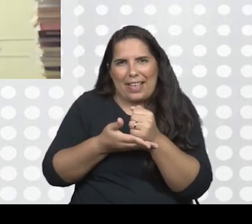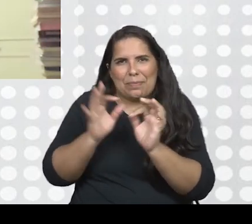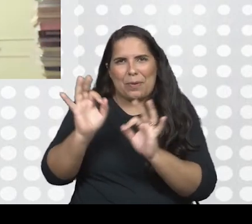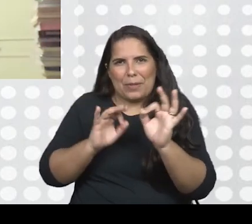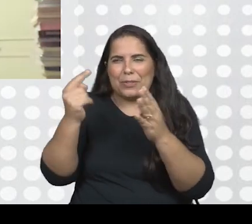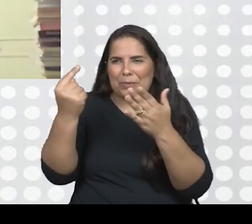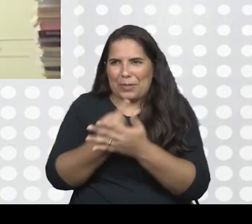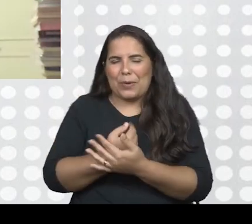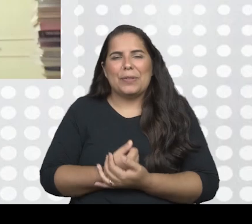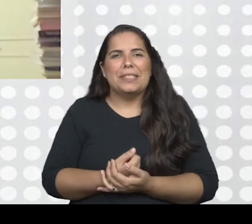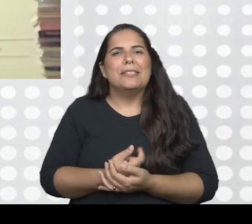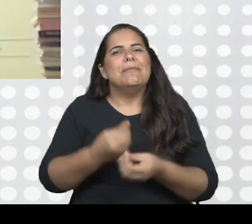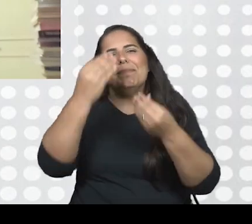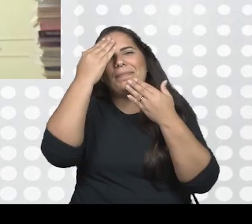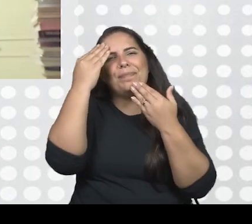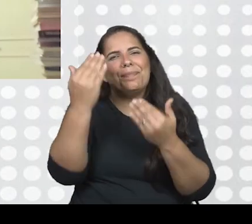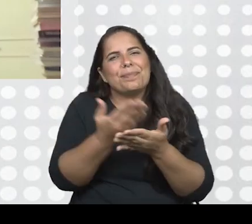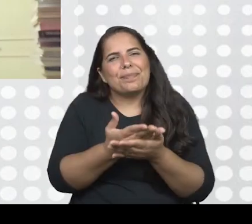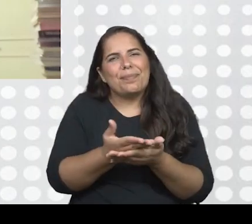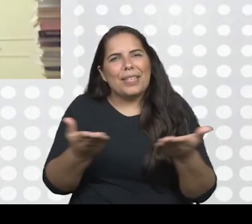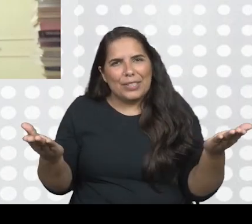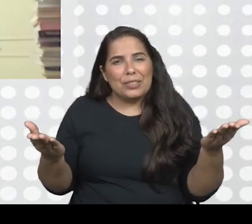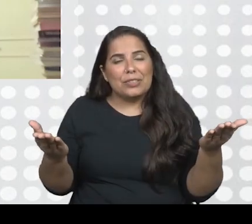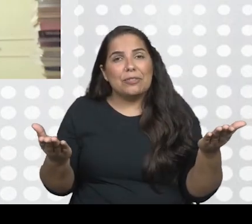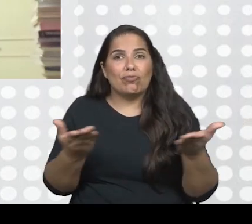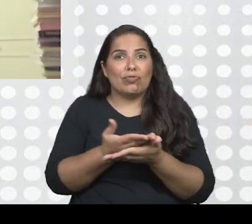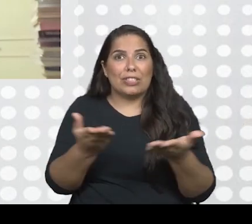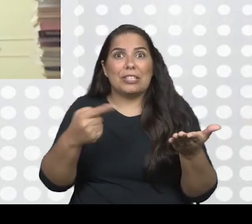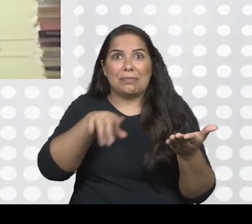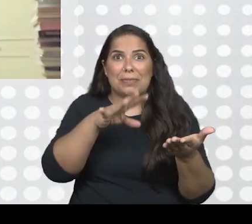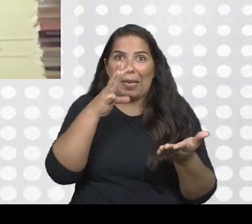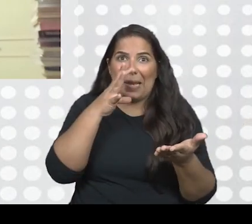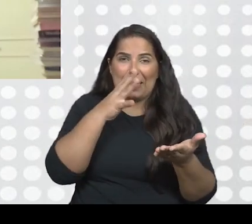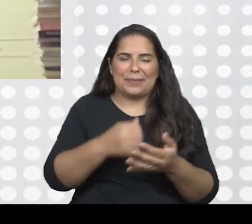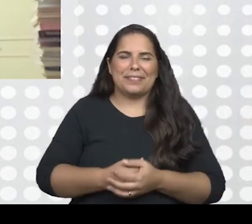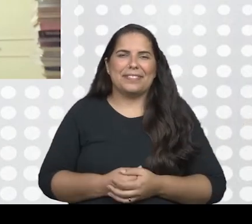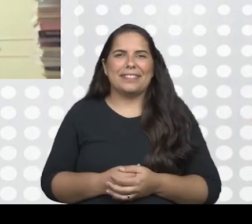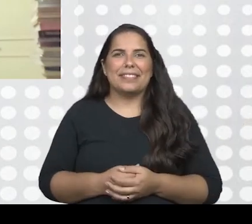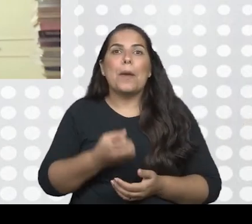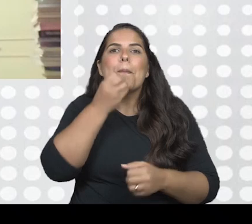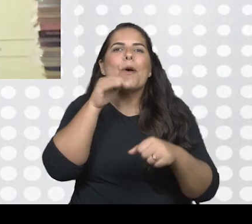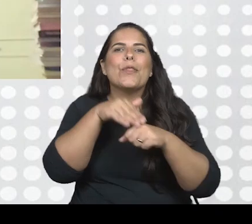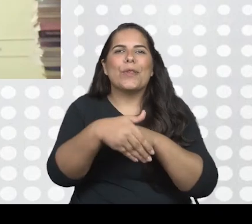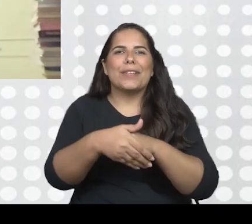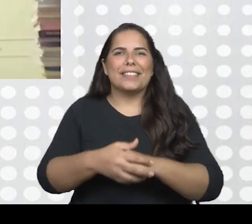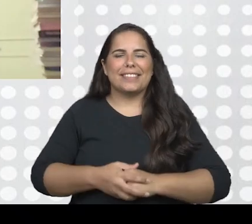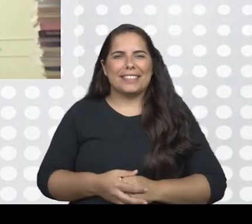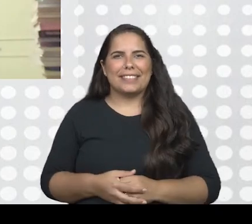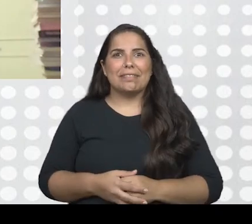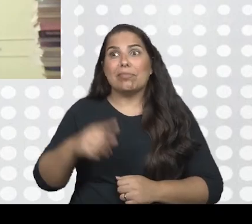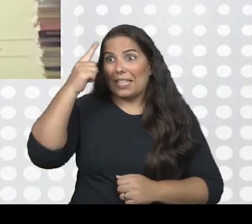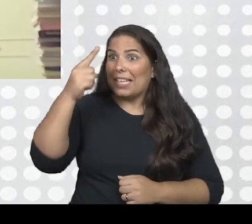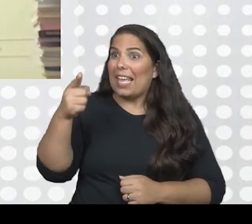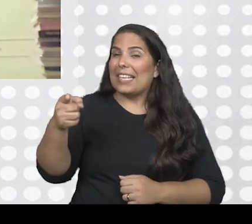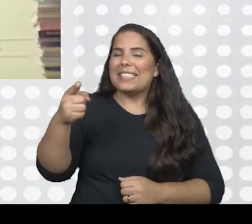elaboração das perguntas. Então, muito obrigada a todos e todas que estiveram aqui conosco. Boa noite. A ideia era